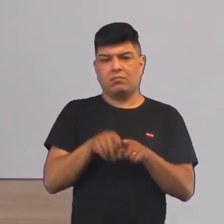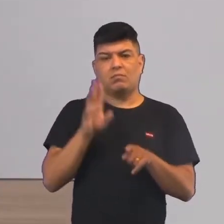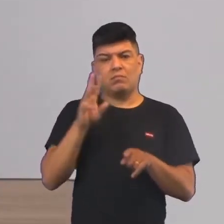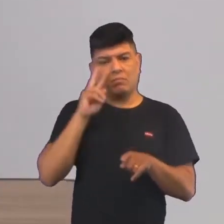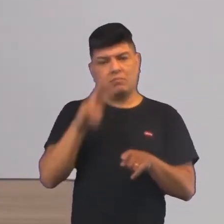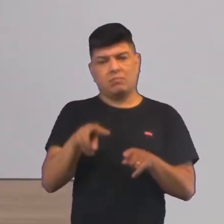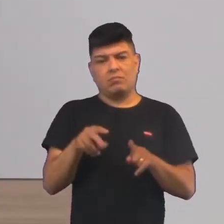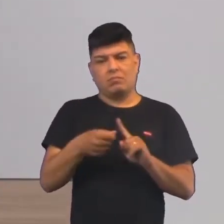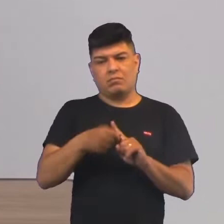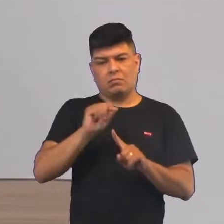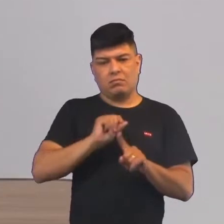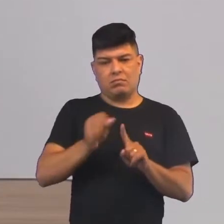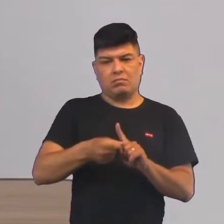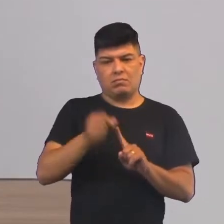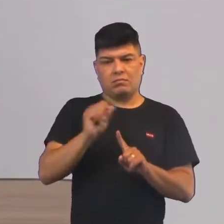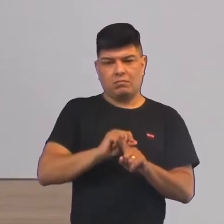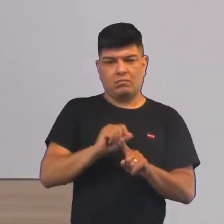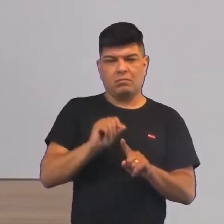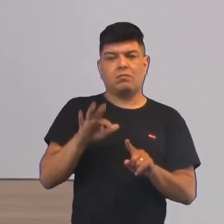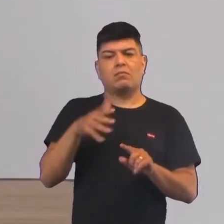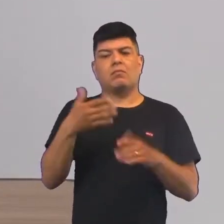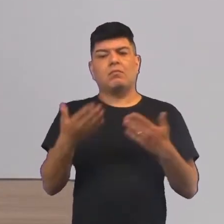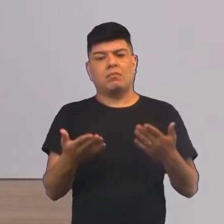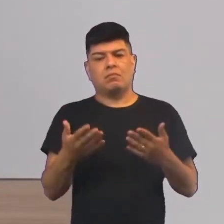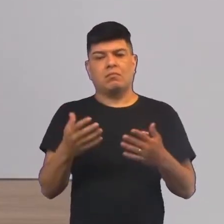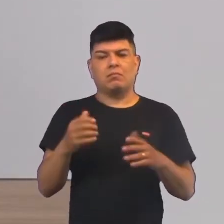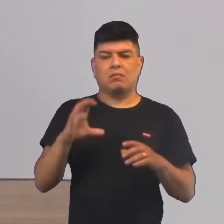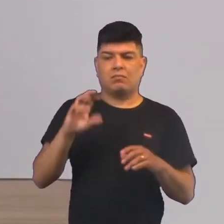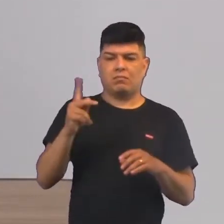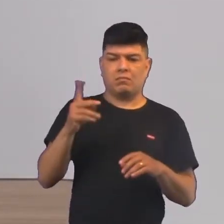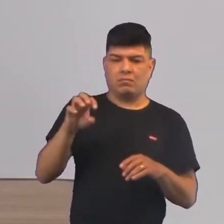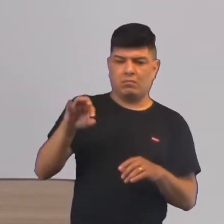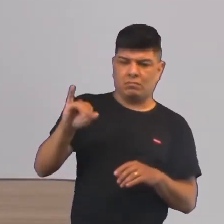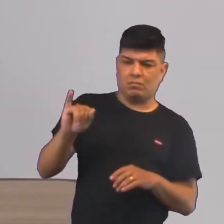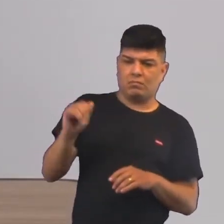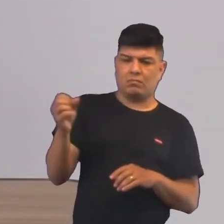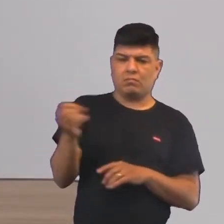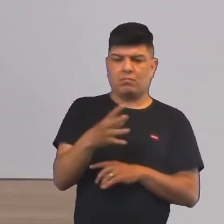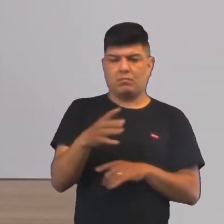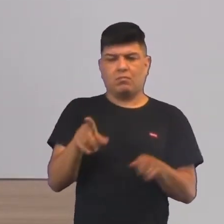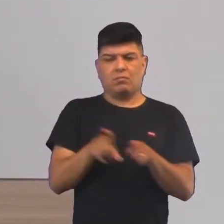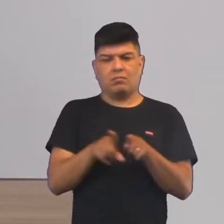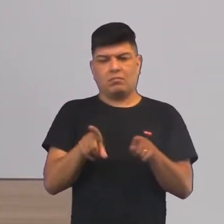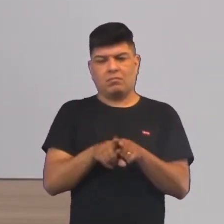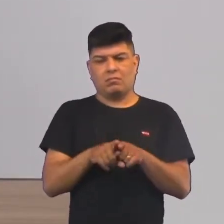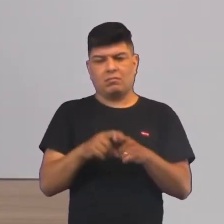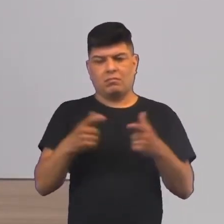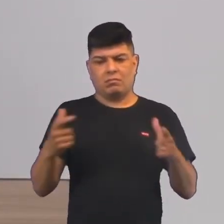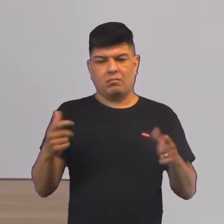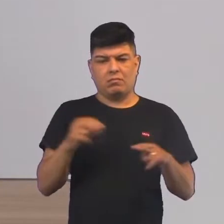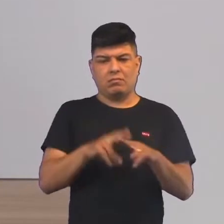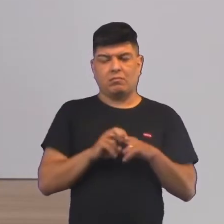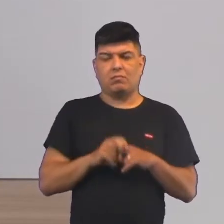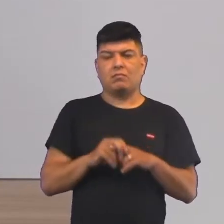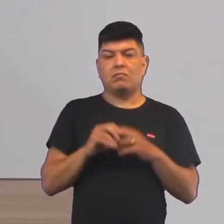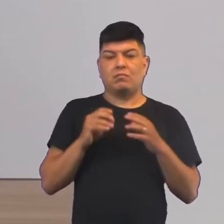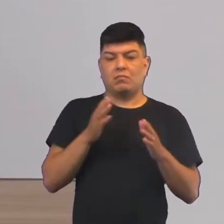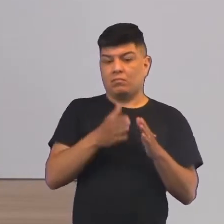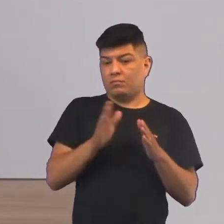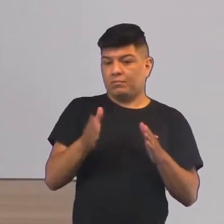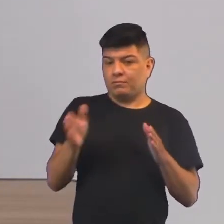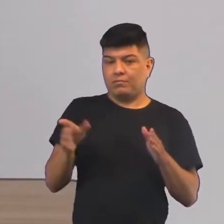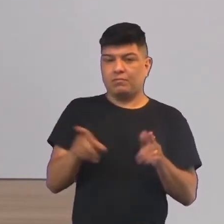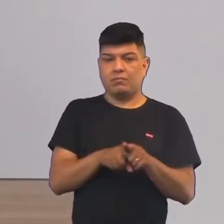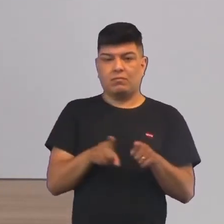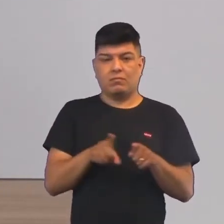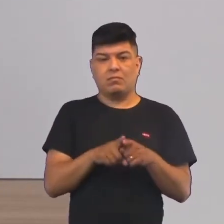já reparou no calendário? Tem lá qual é a fase da Lua cheia, da Lua minguante, a Lua nova e a Lua crescente. Tá? Essas fases também são